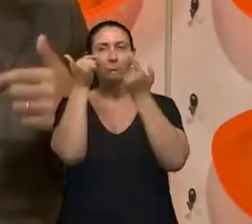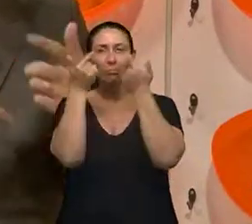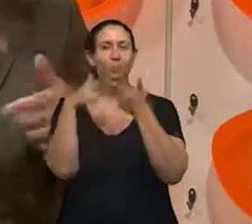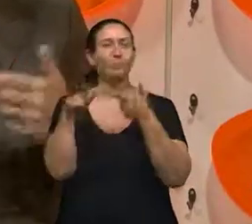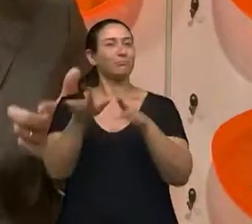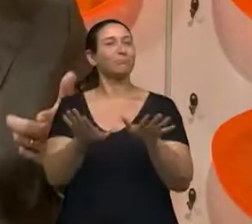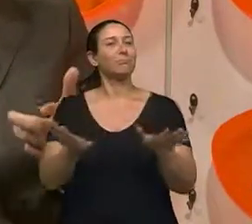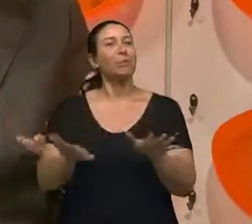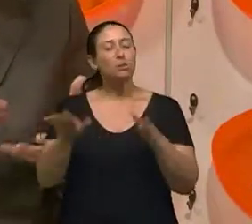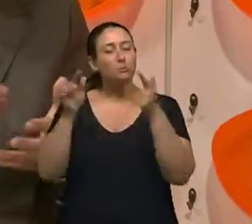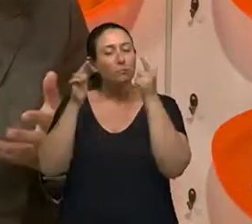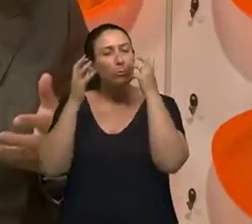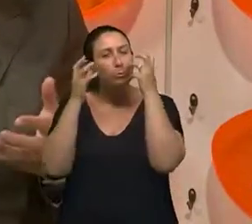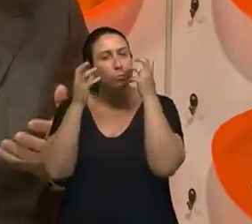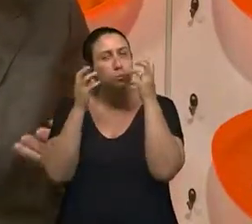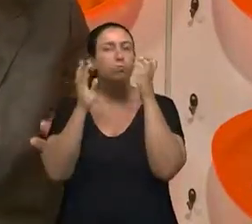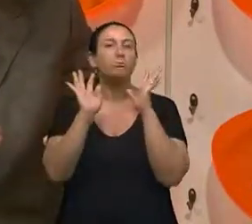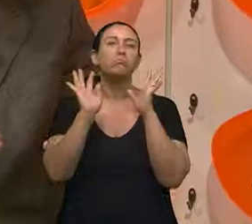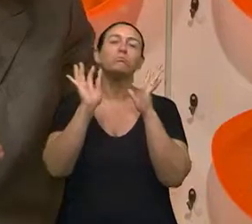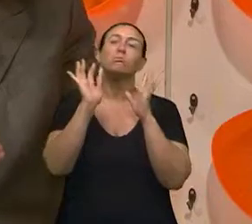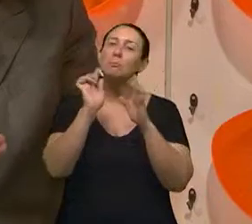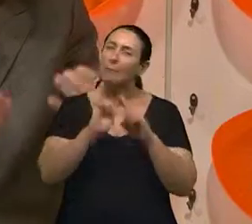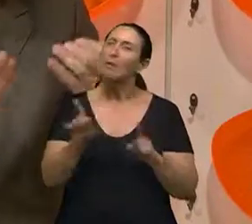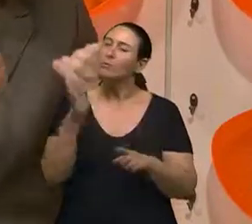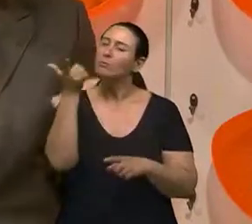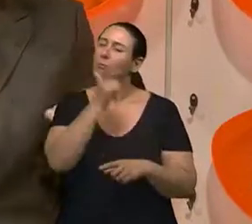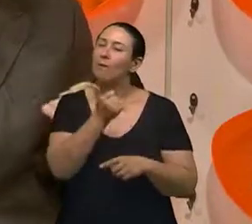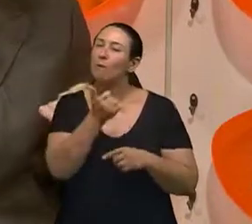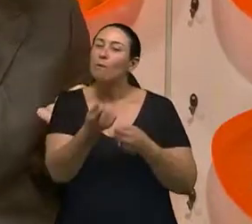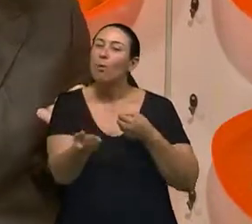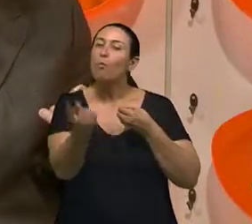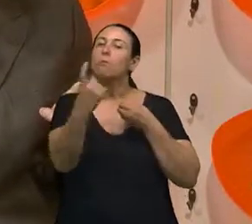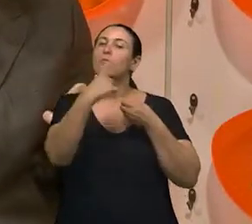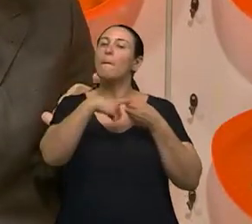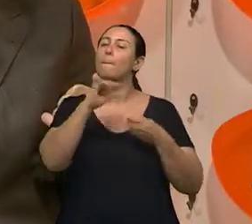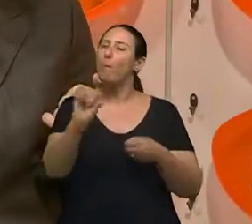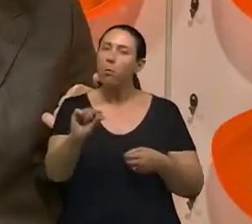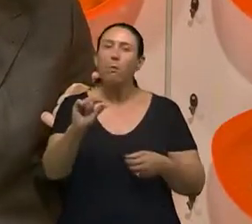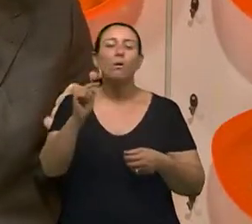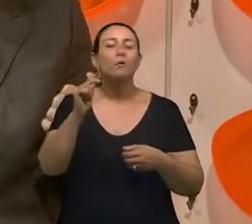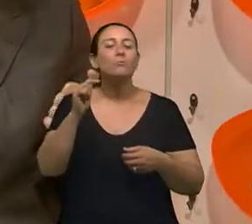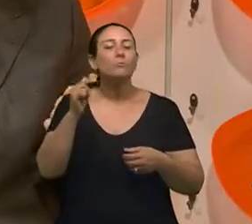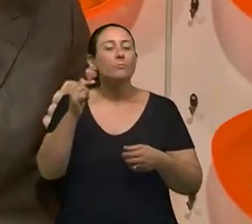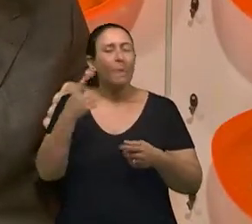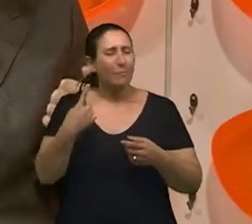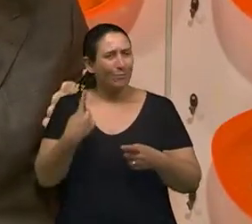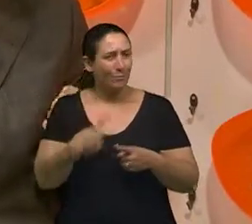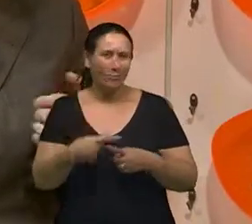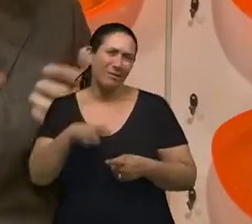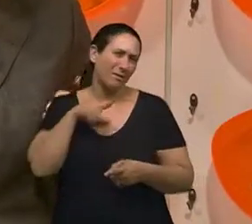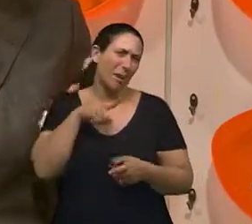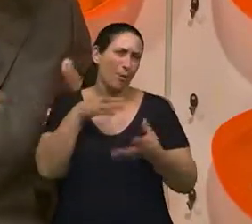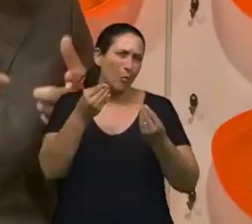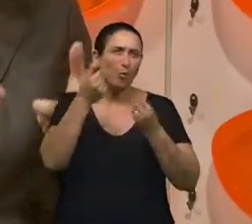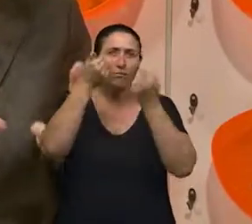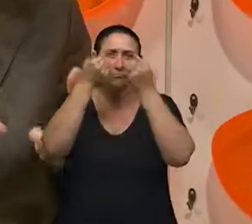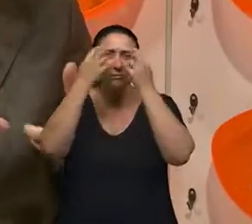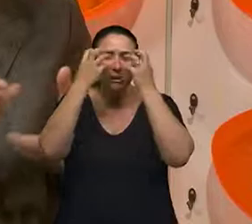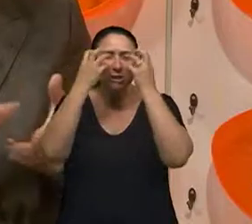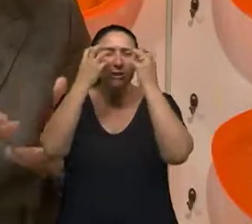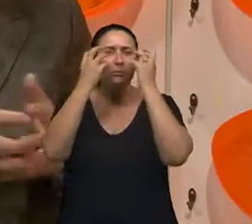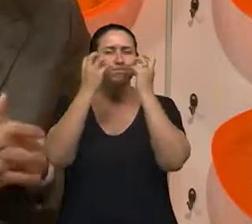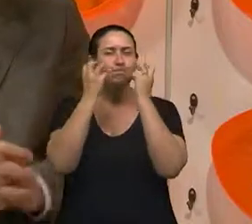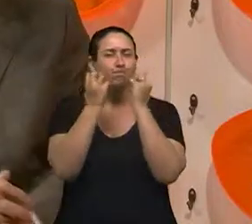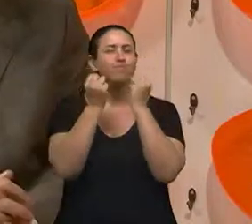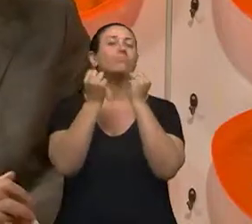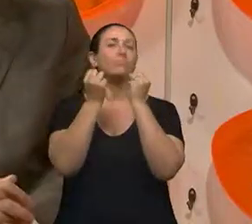uhum, que tu falaste da medicina, que se consegue retroceder o processo de desgaste, de degeneração, quando se está